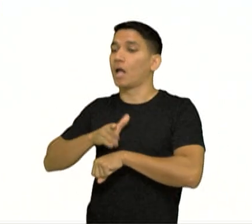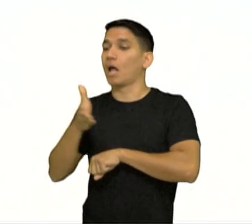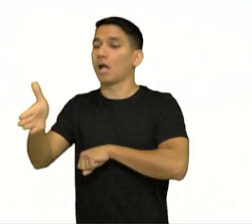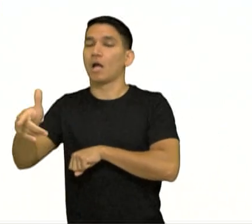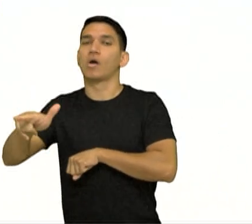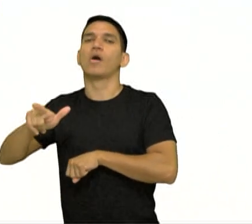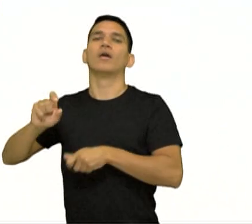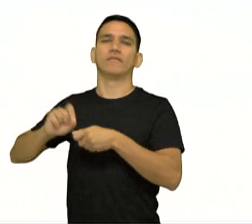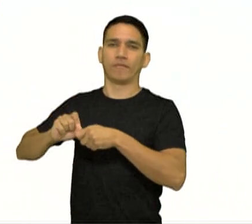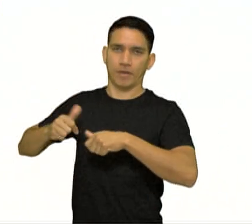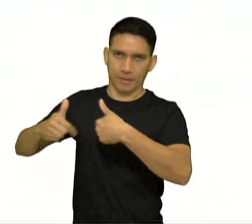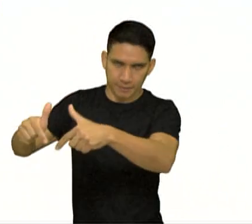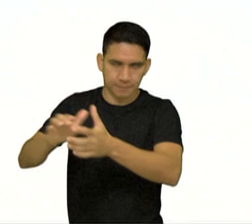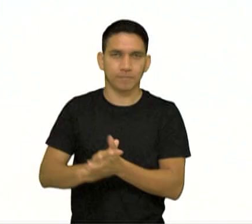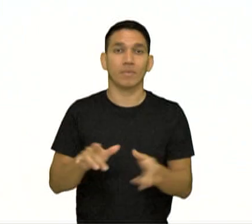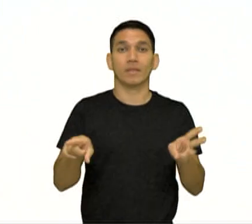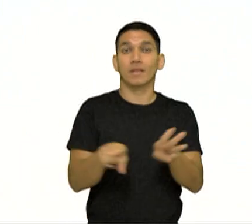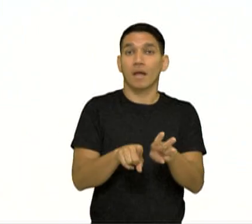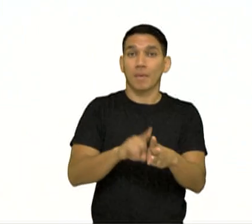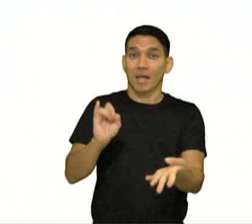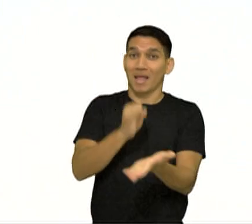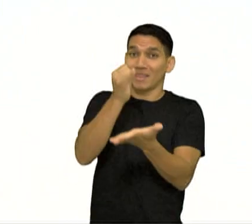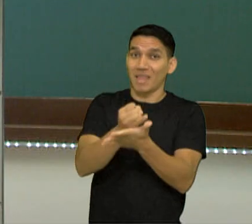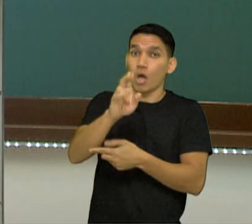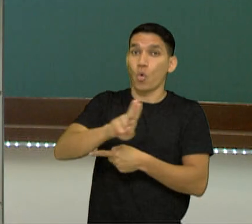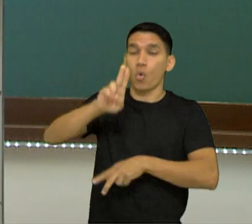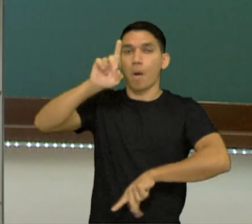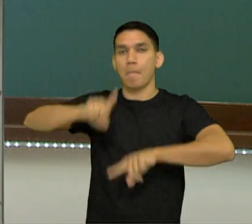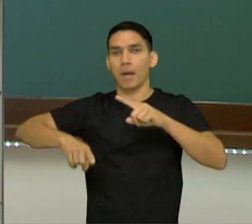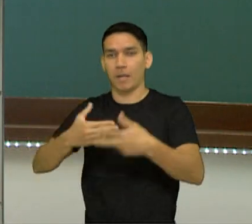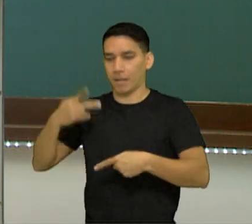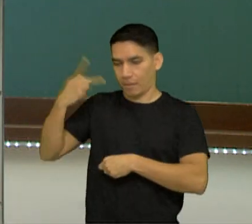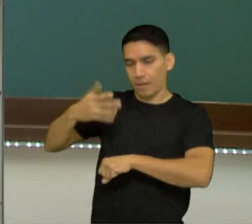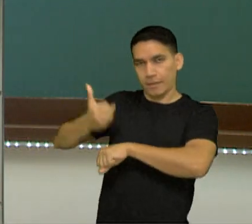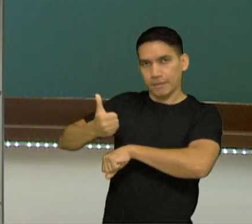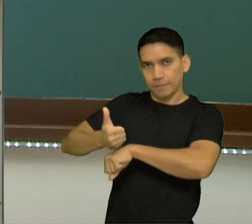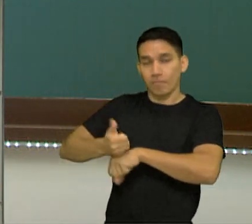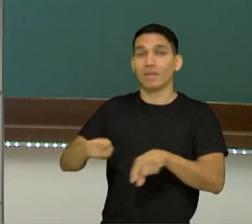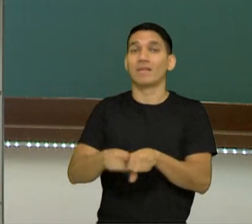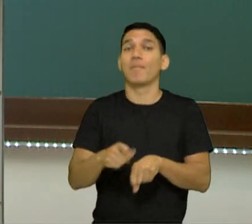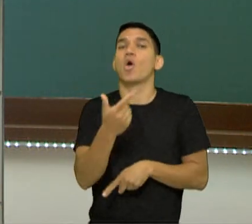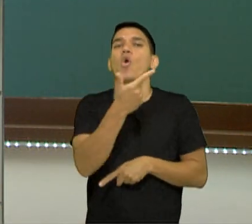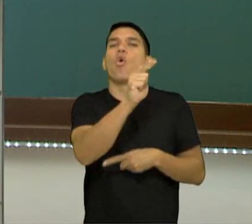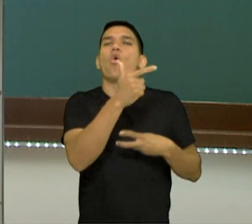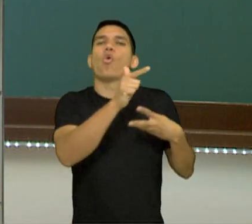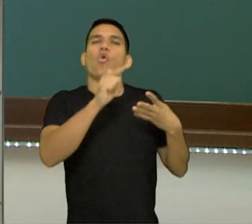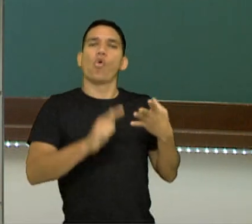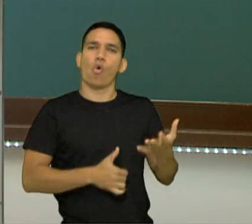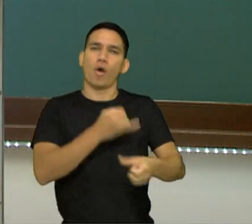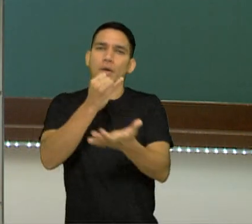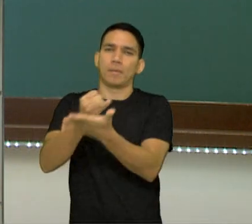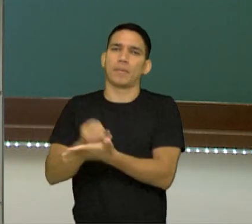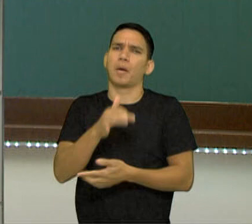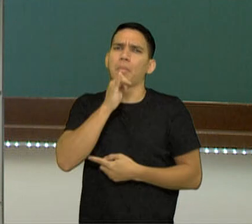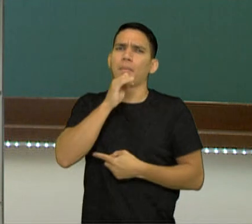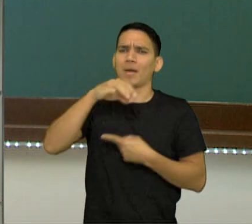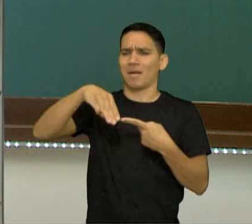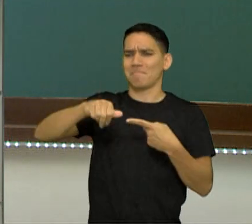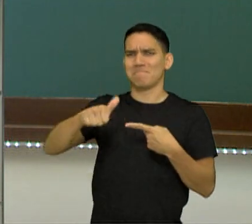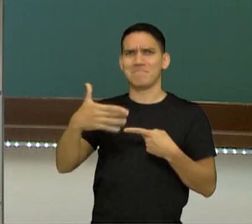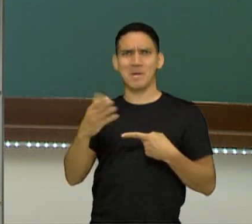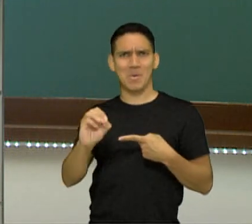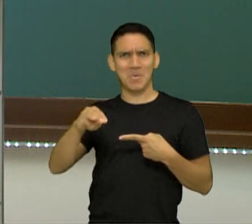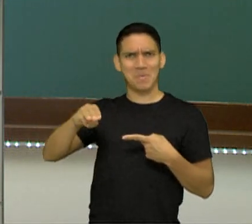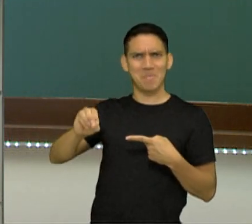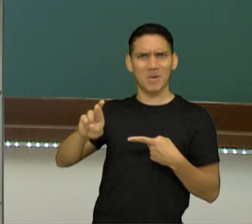taxa paga para usar o equipamento do Senhor e havia ainda outros impostos como a mão morta o que que era